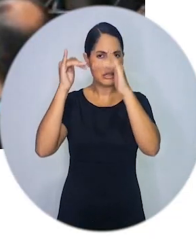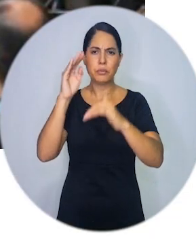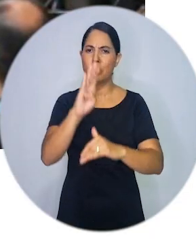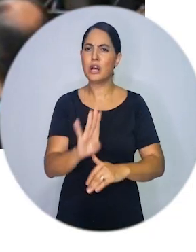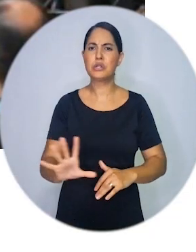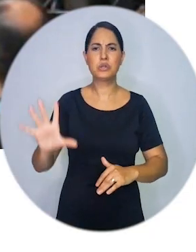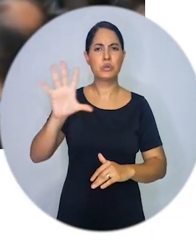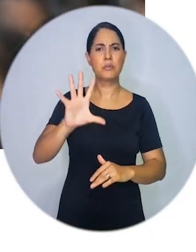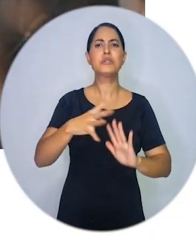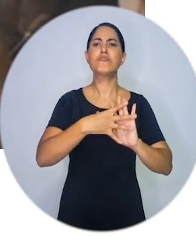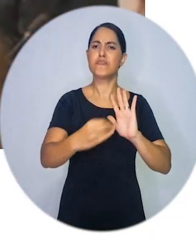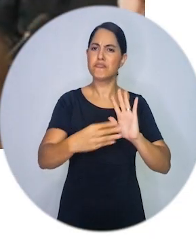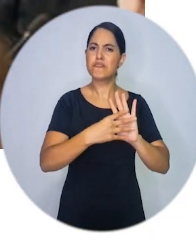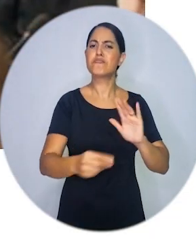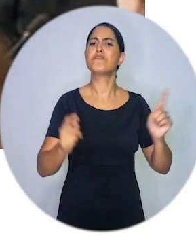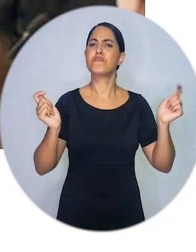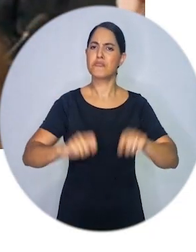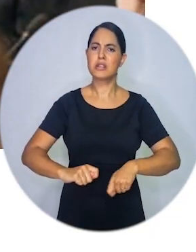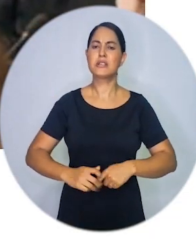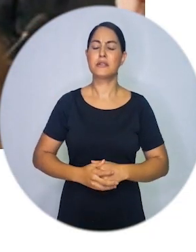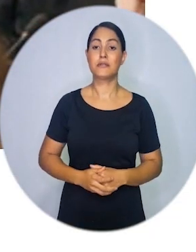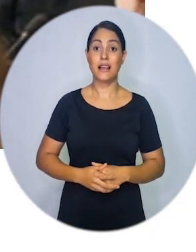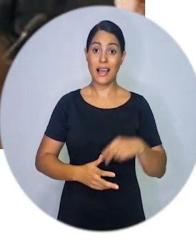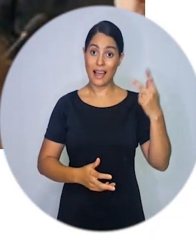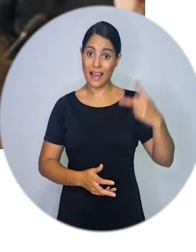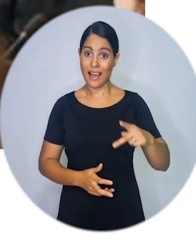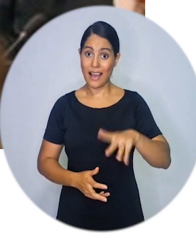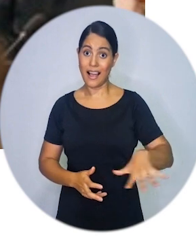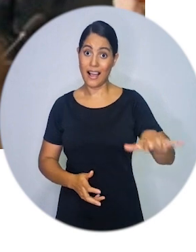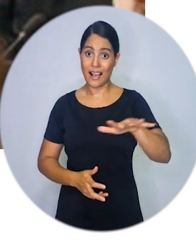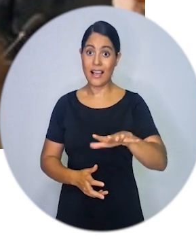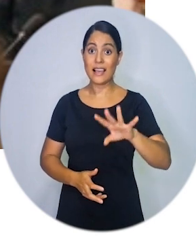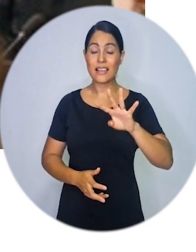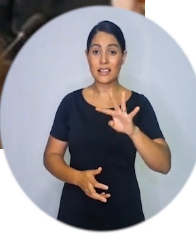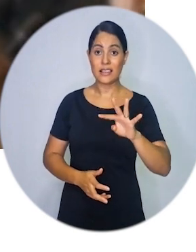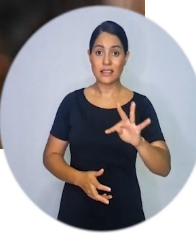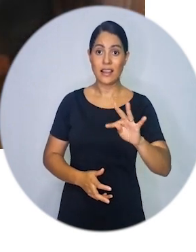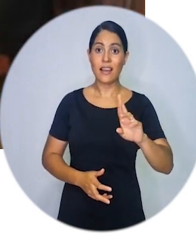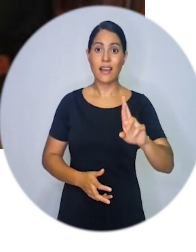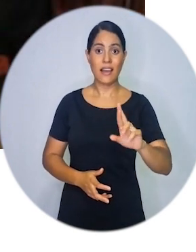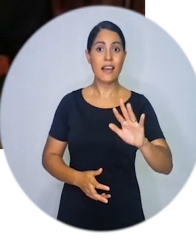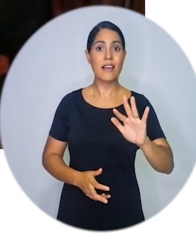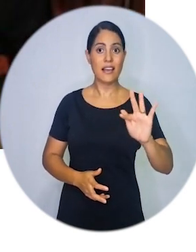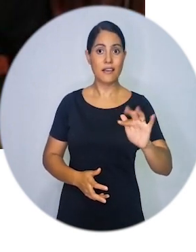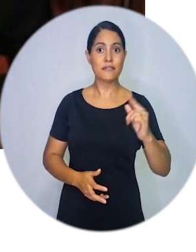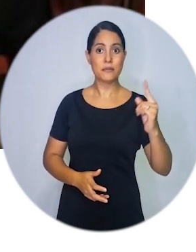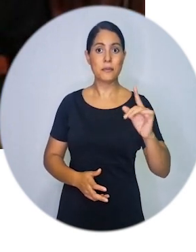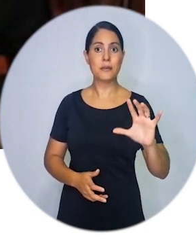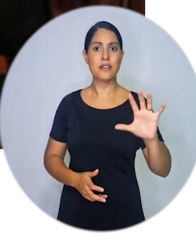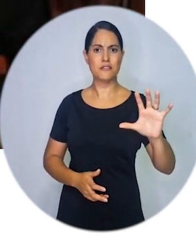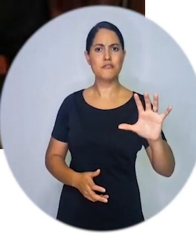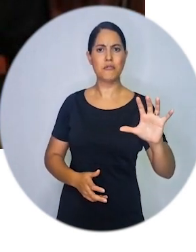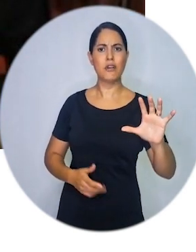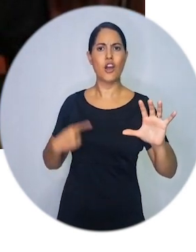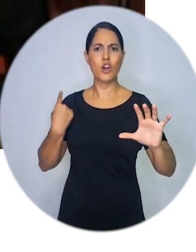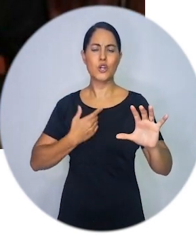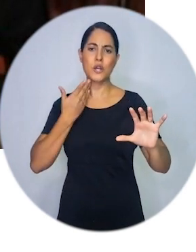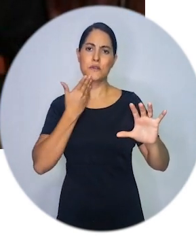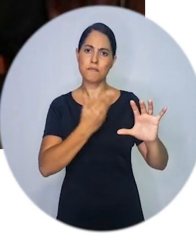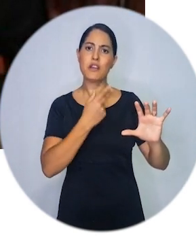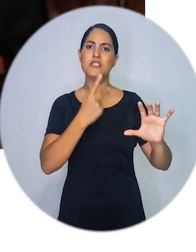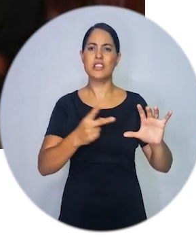todos os tribunais brasileiros. Aqui, demandas da Advocacia Nacional são sempre recebidas com atenção